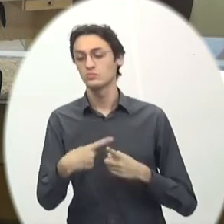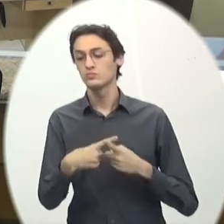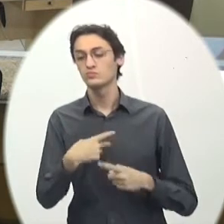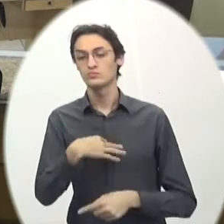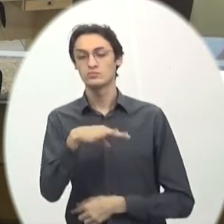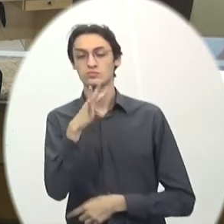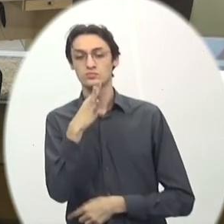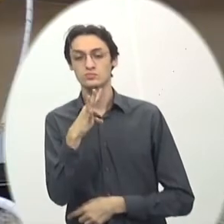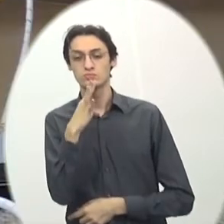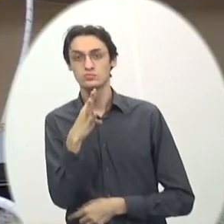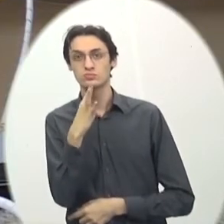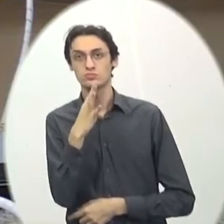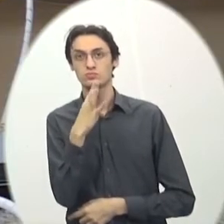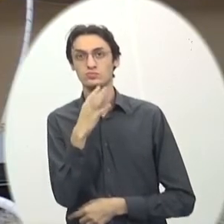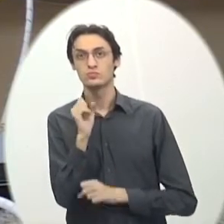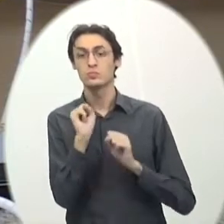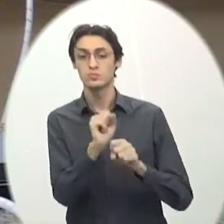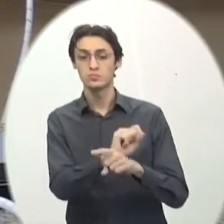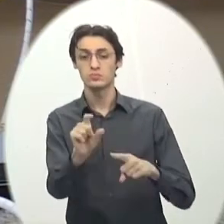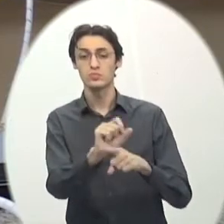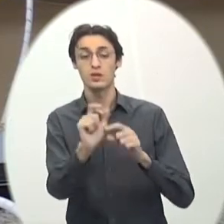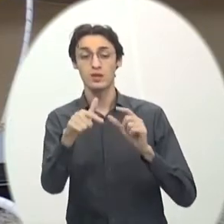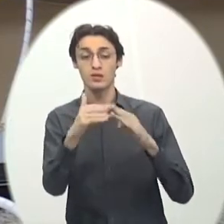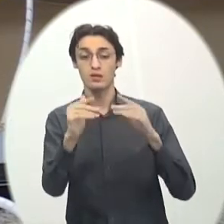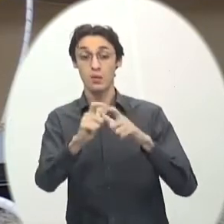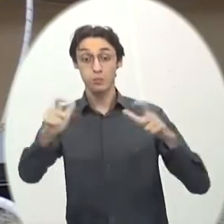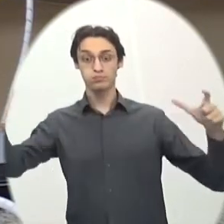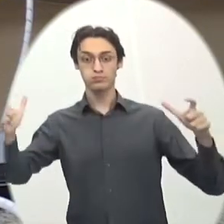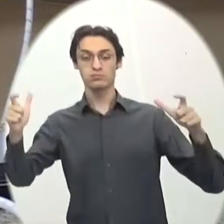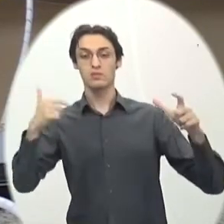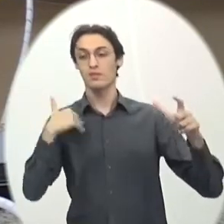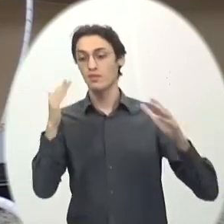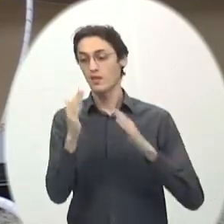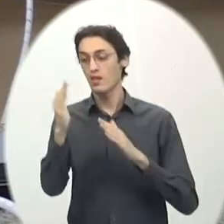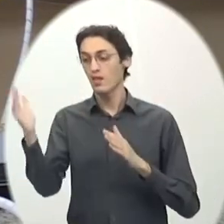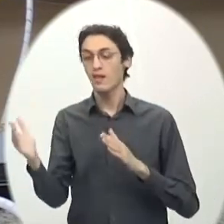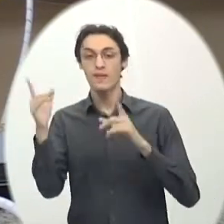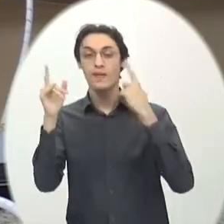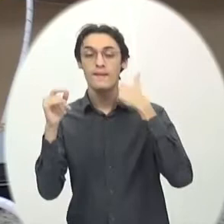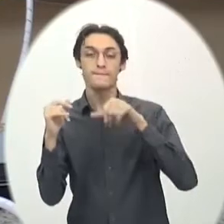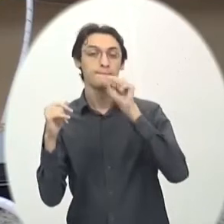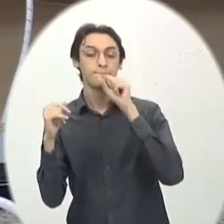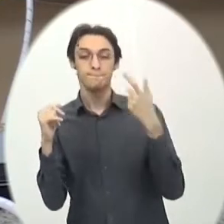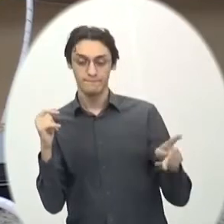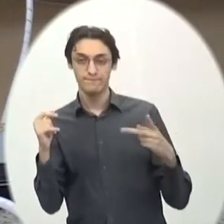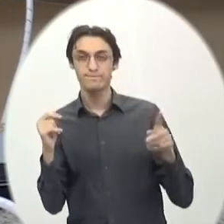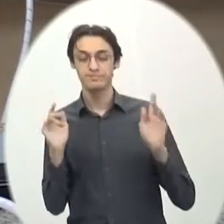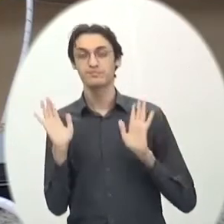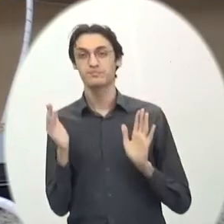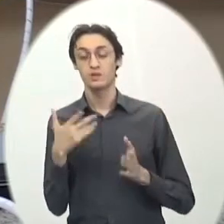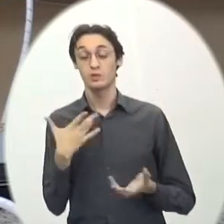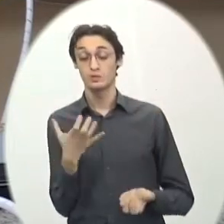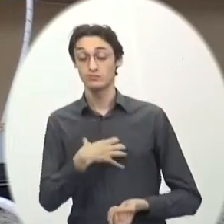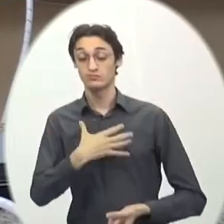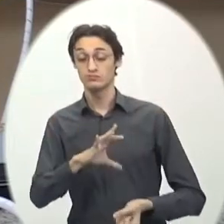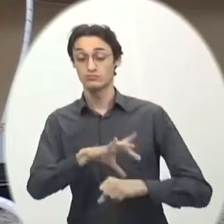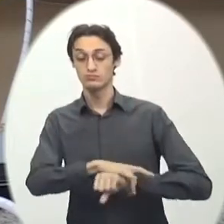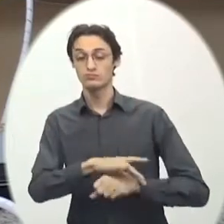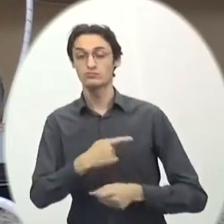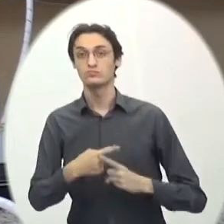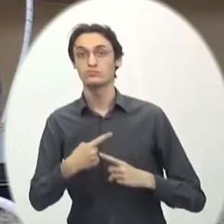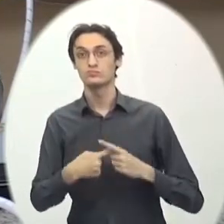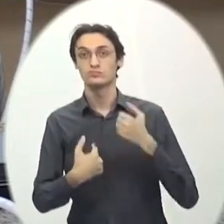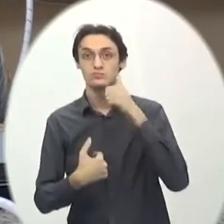tendo a oportunidade de alugar o imóvel, porque é um imóvel grande, tá? É um imóvel ao lado da casa da mãe dele, né? Que me senti mais seguro até de alugar, porque a mãe